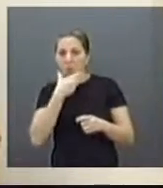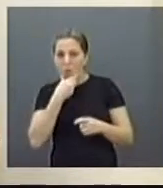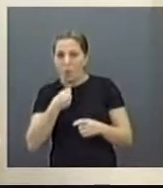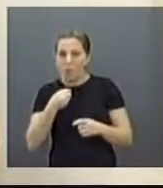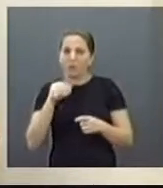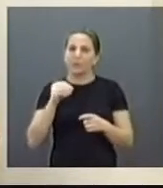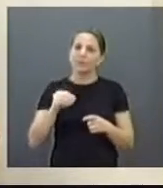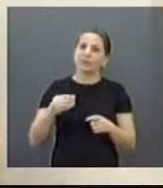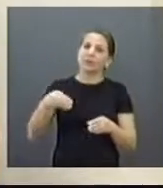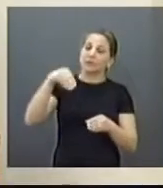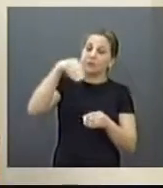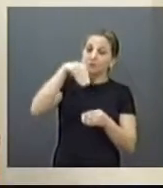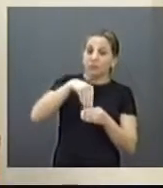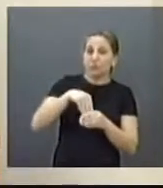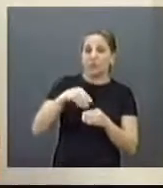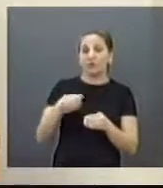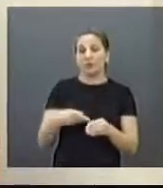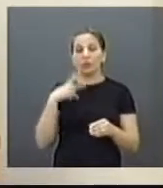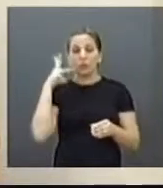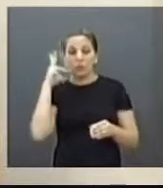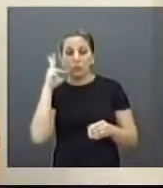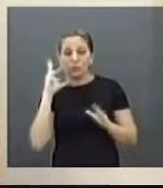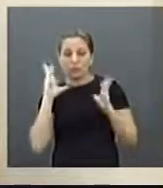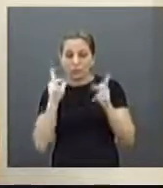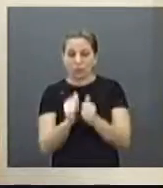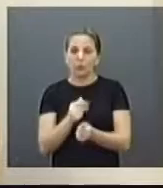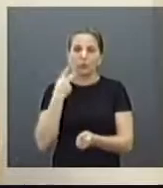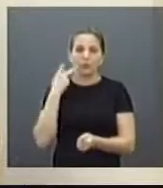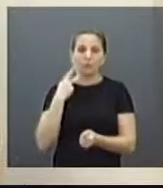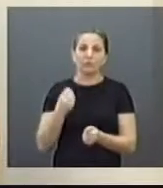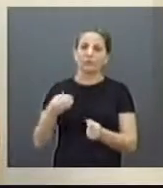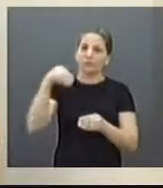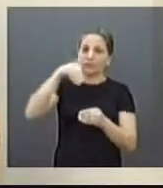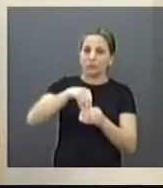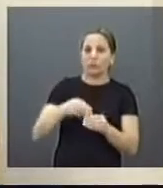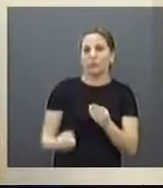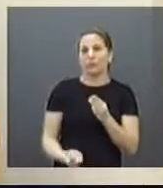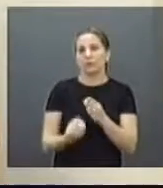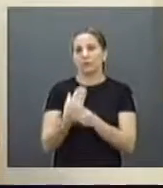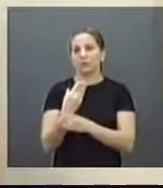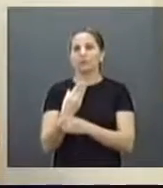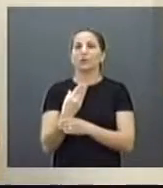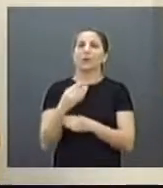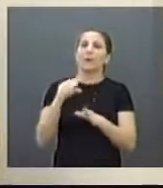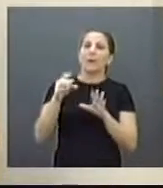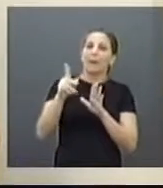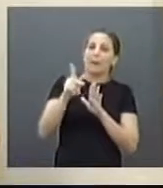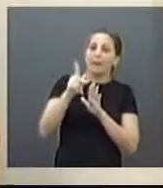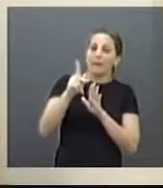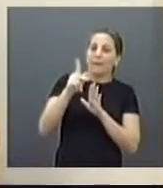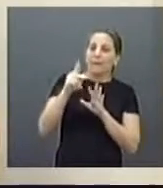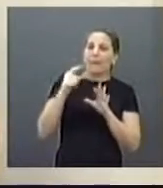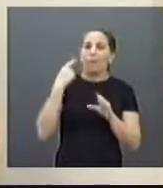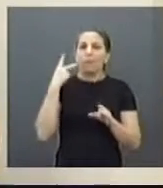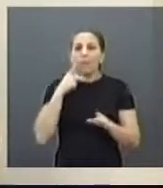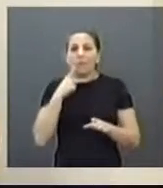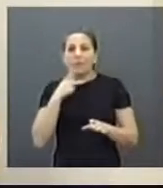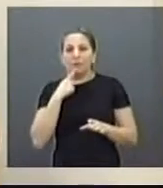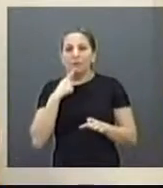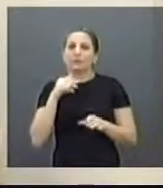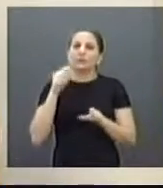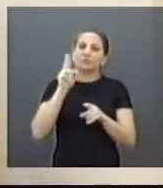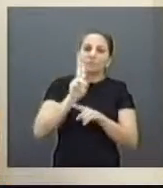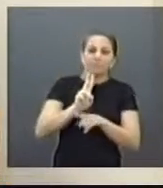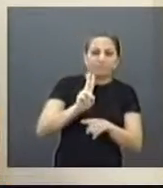foi por unanimidade é foi votado então a criação de políticas para que pudesse nos cuidar do município